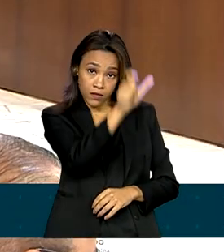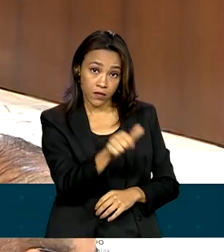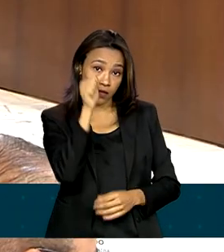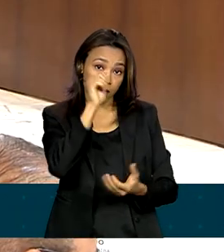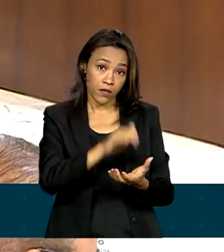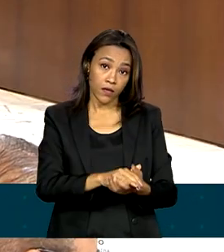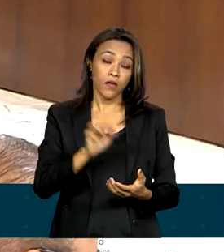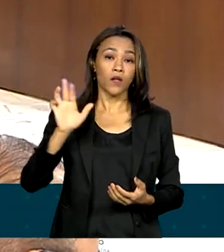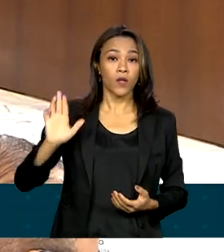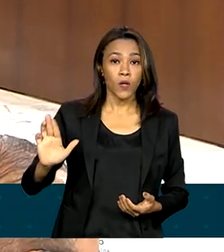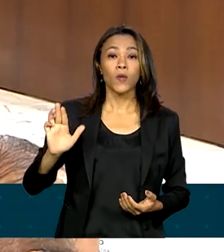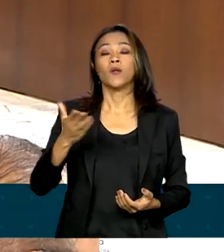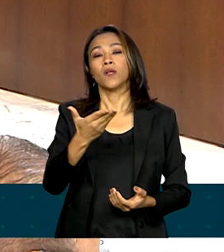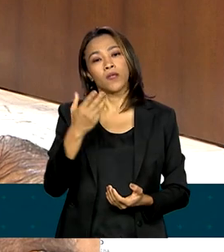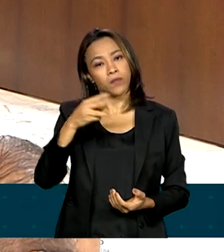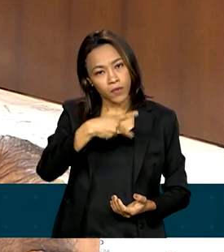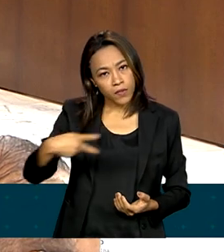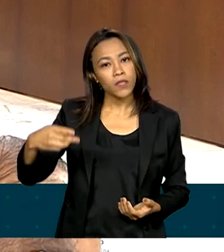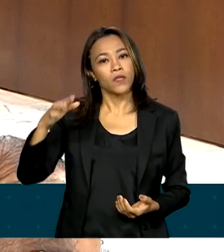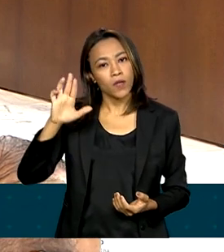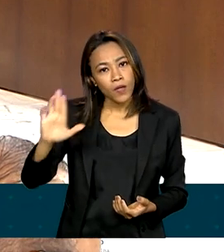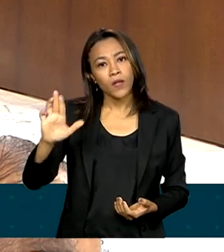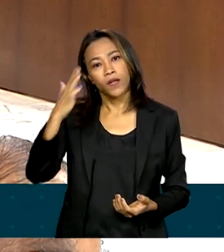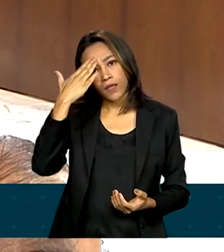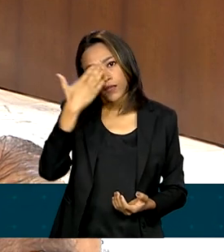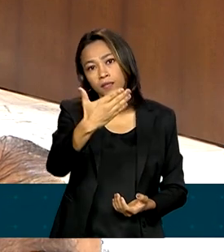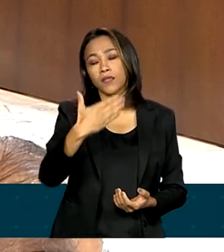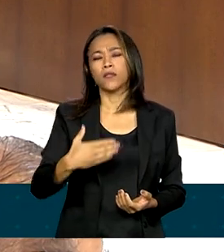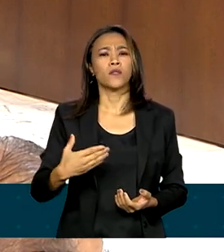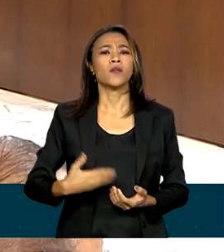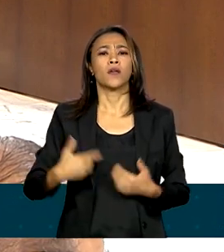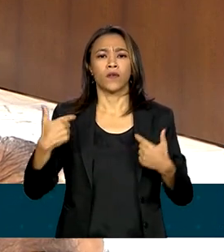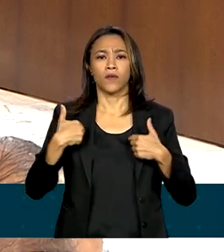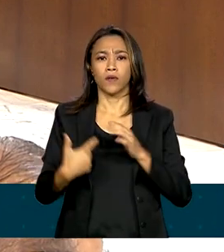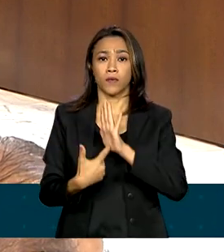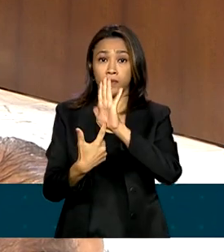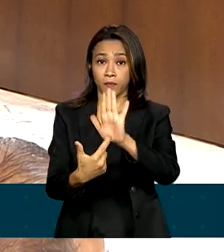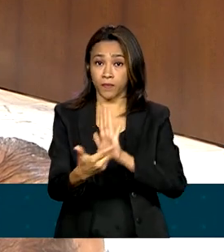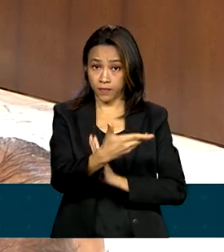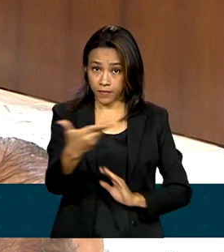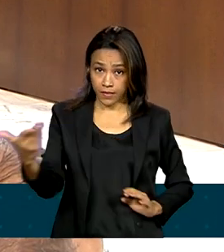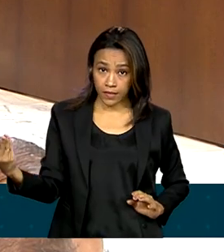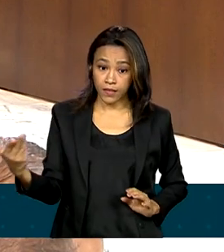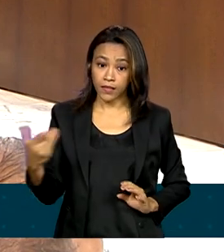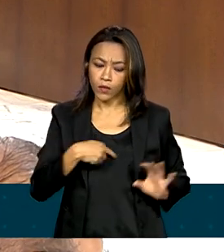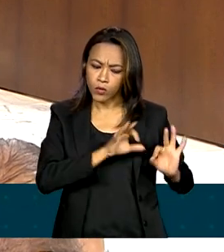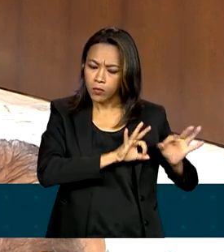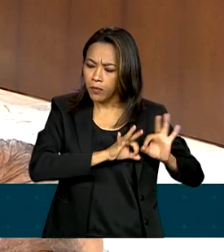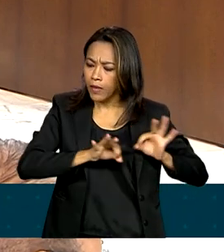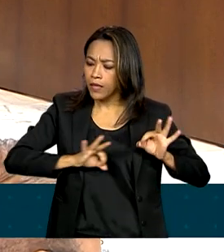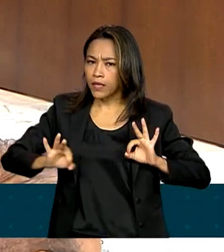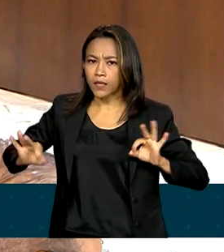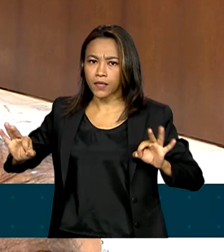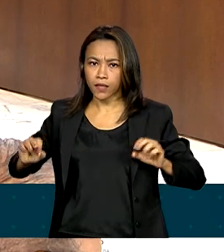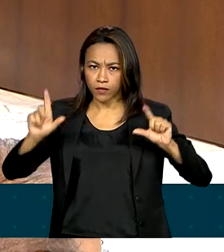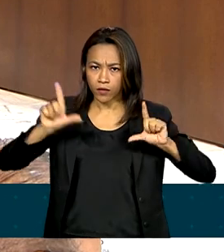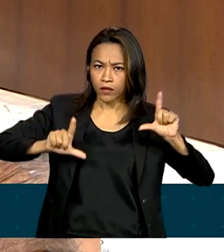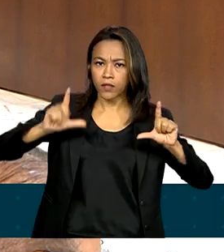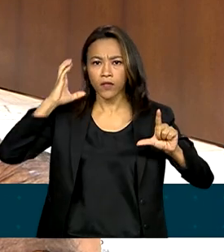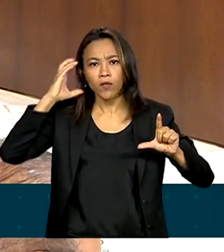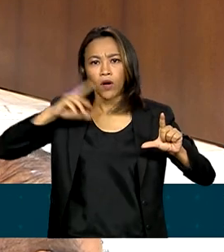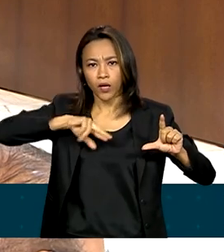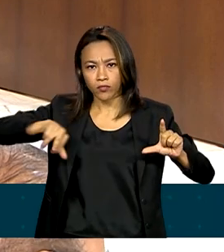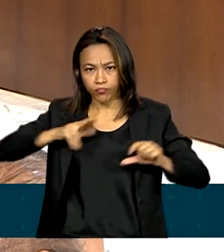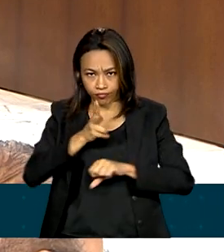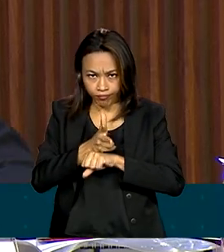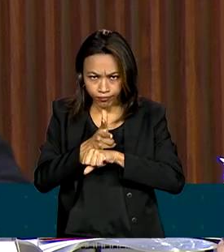República, o presidente Lula. Passar aqui em linhas gerais, enquanto a imprensa está se posicionando, como é que vai ser o